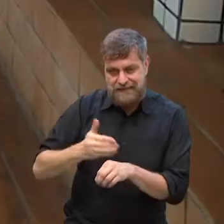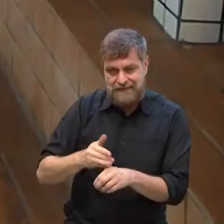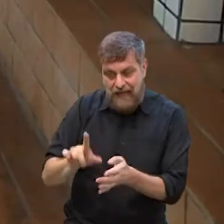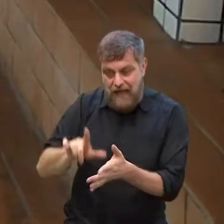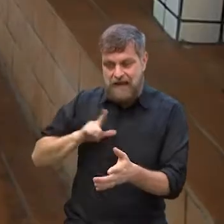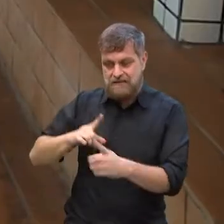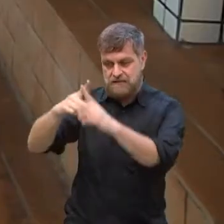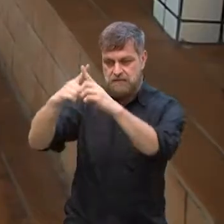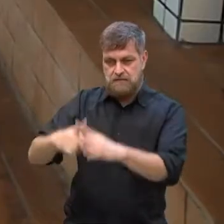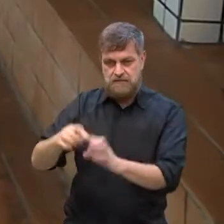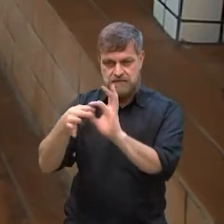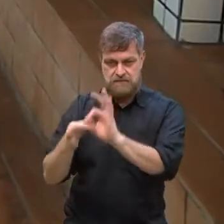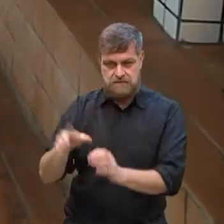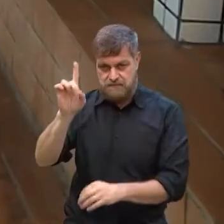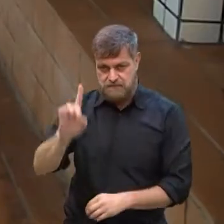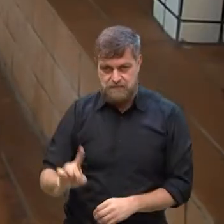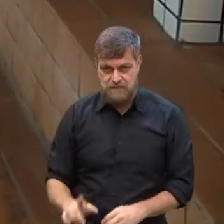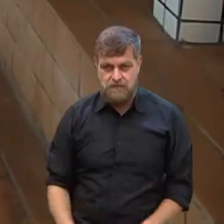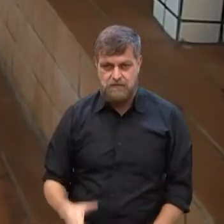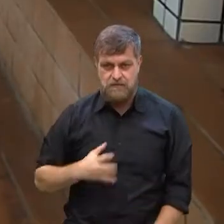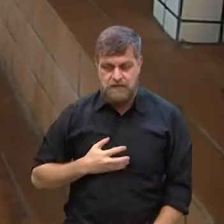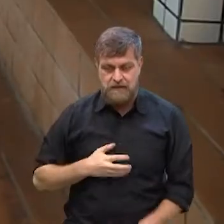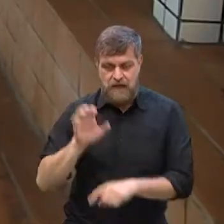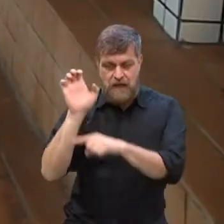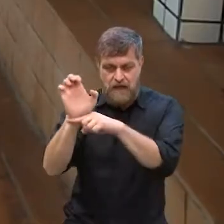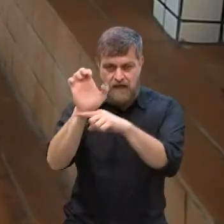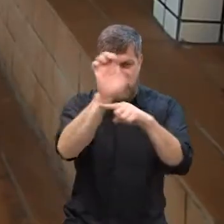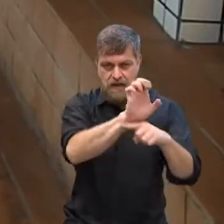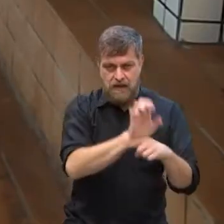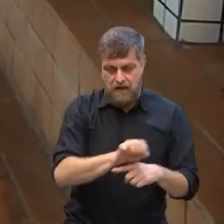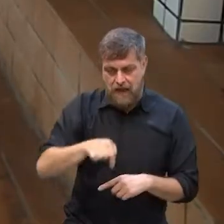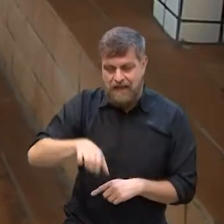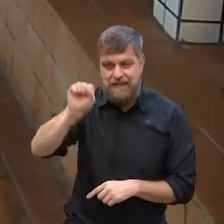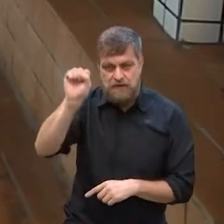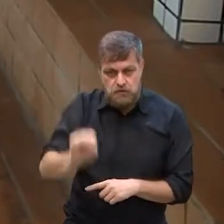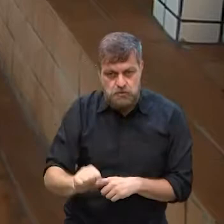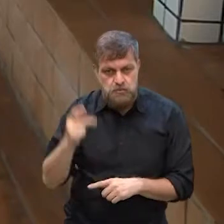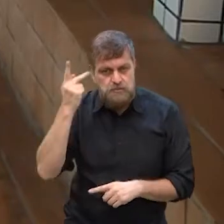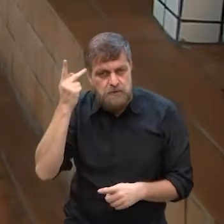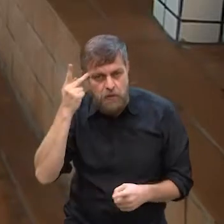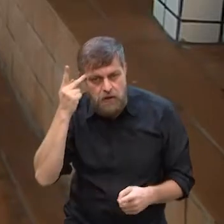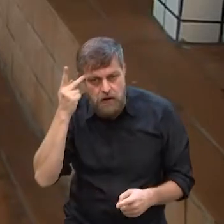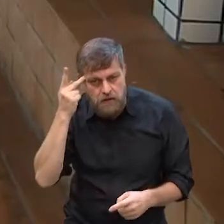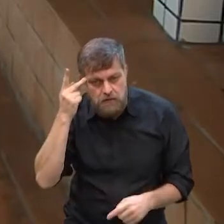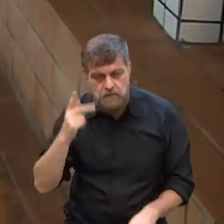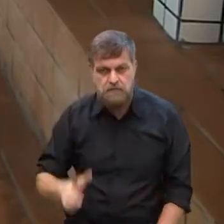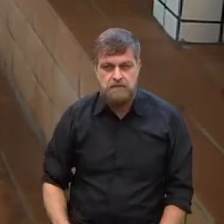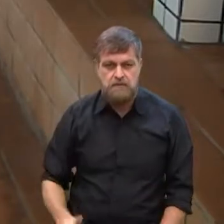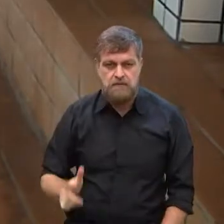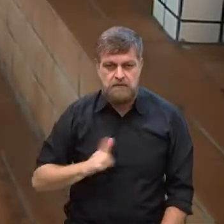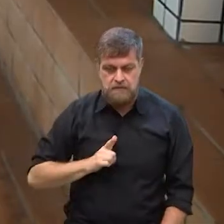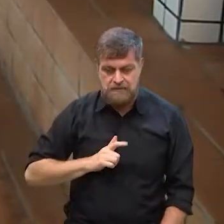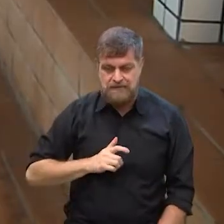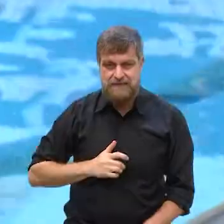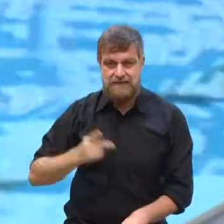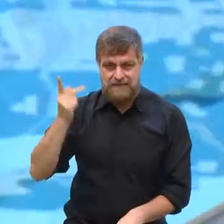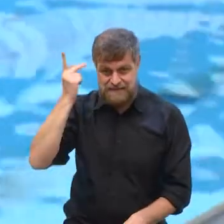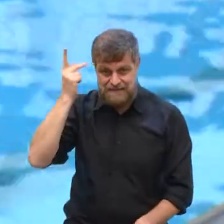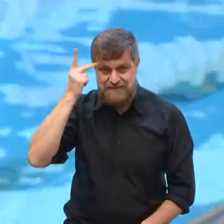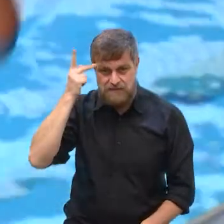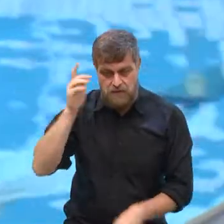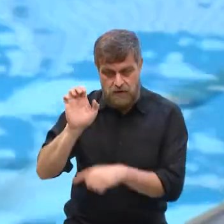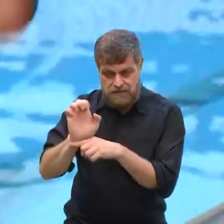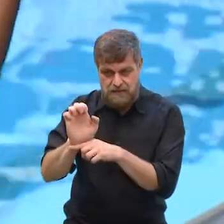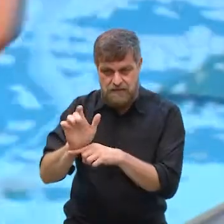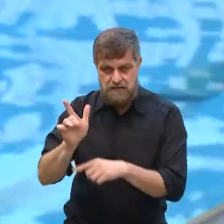É no Brasil inteiro ou é meio regionalizado, é mais aqui no estado de São Paulo? Hoje as competições acontecem aqui em São Paulo,